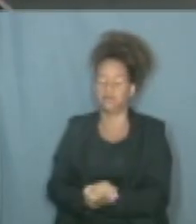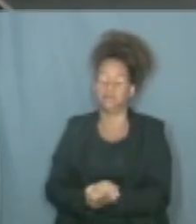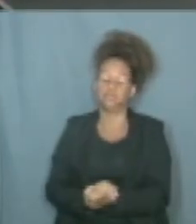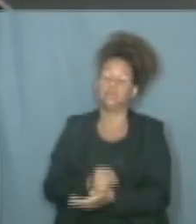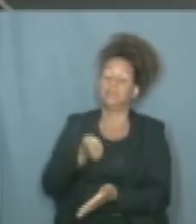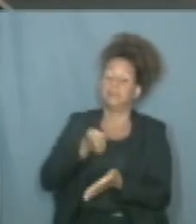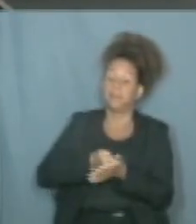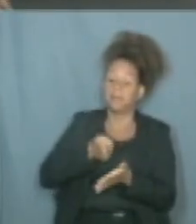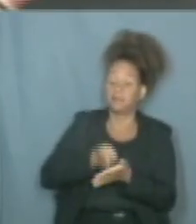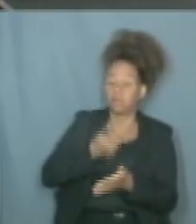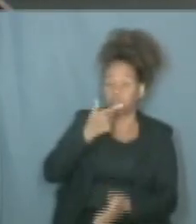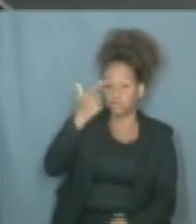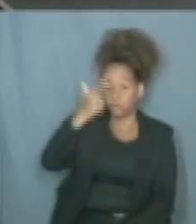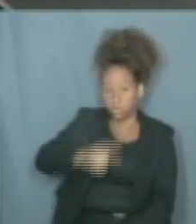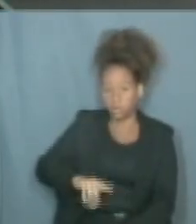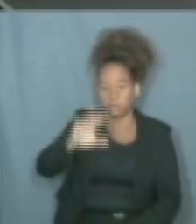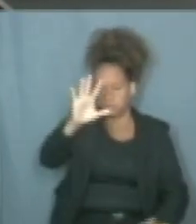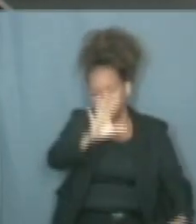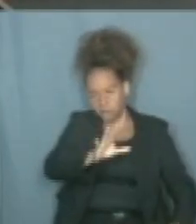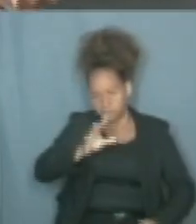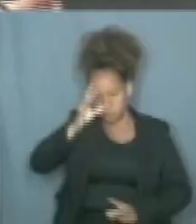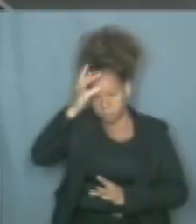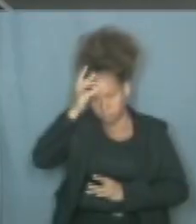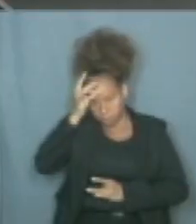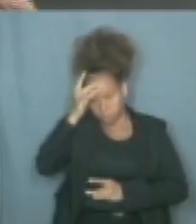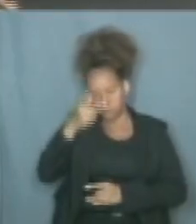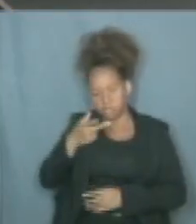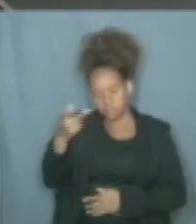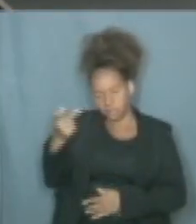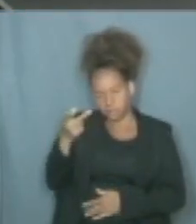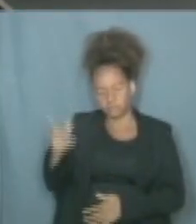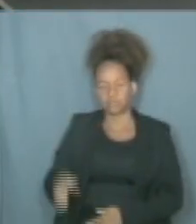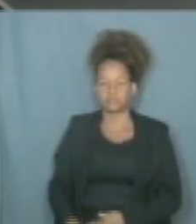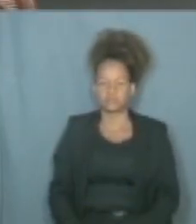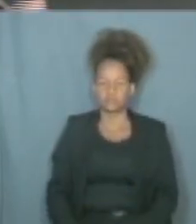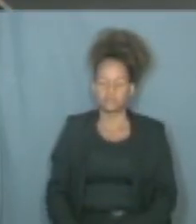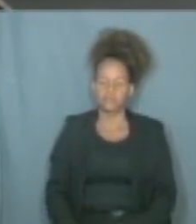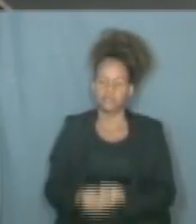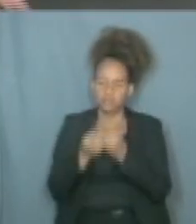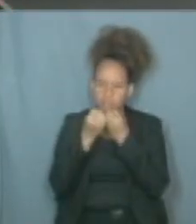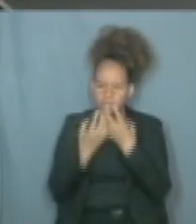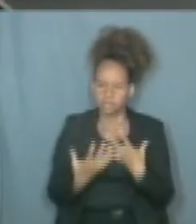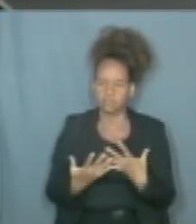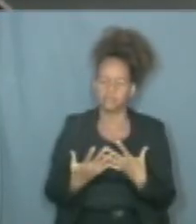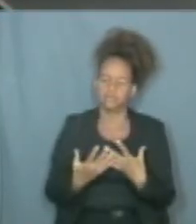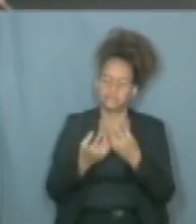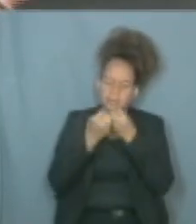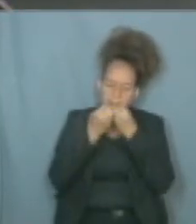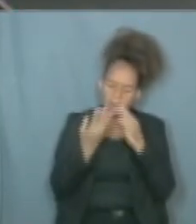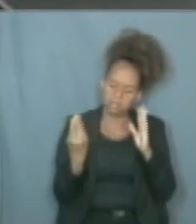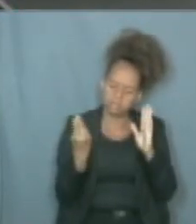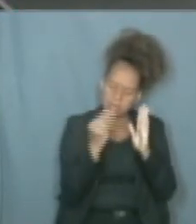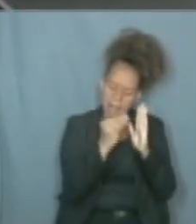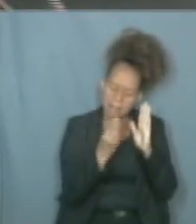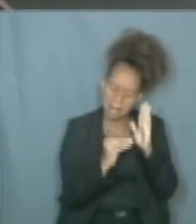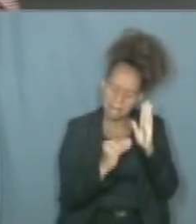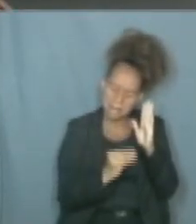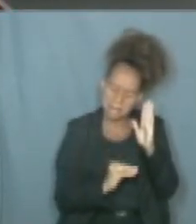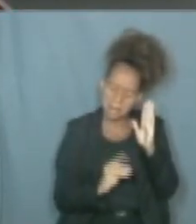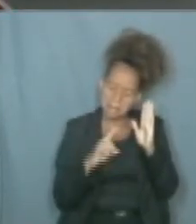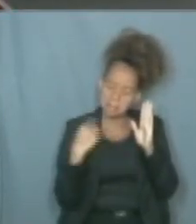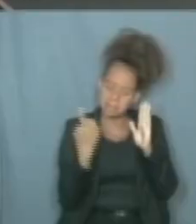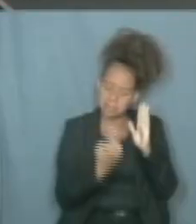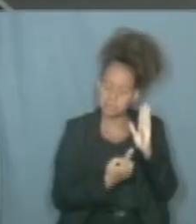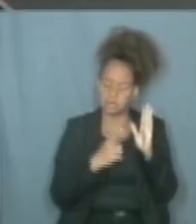aqui a questão do meu à parte, diante da sua fala, que foi muito bem abordada, muito bem colocada, para que a